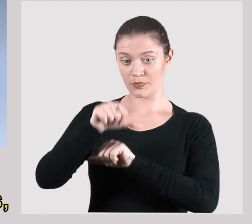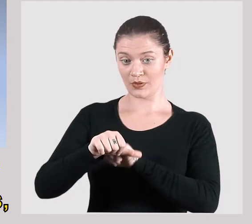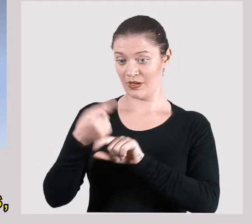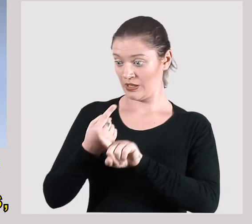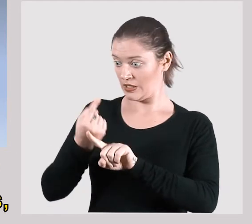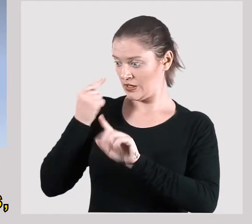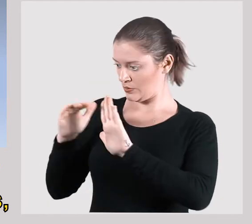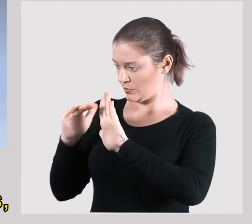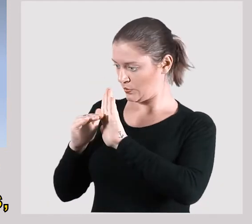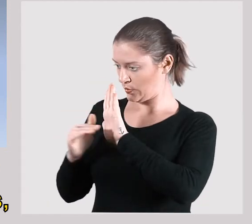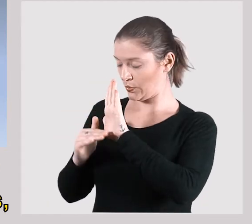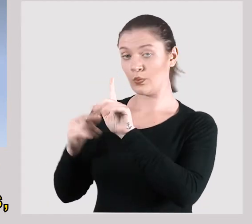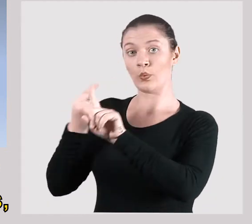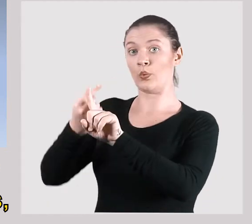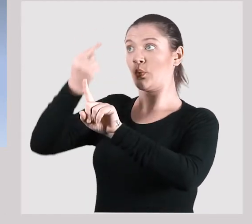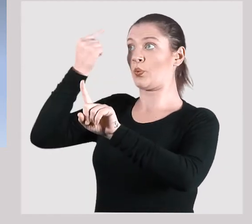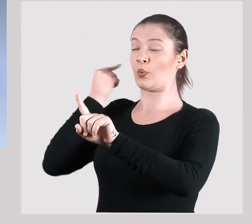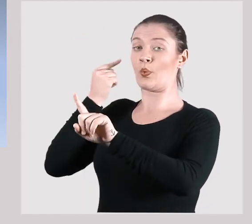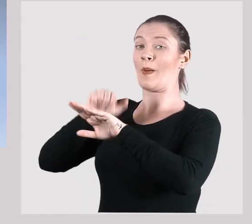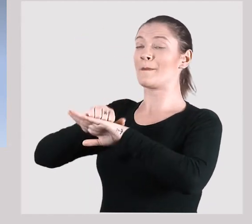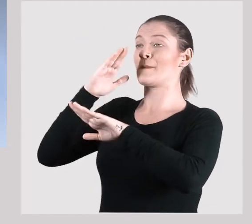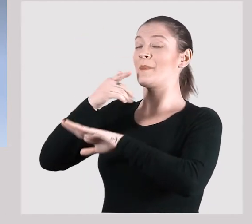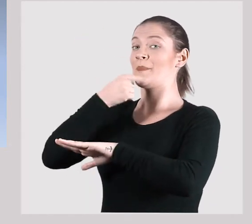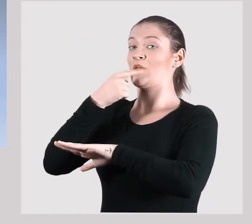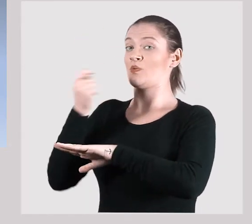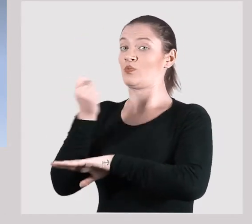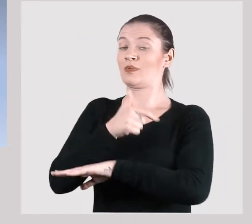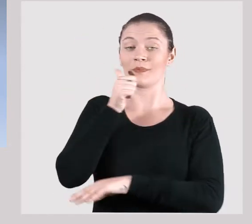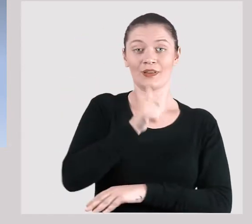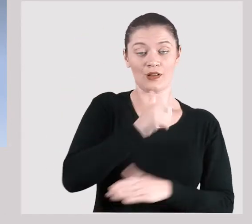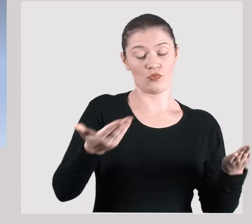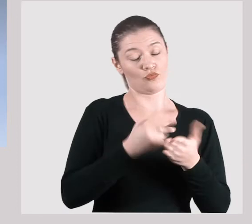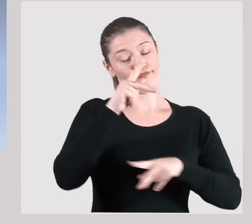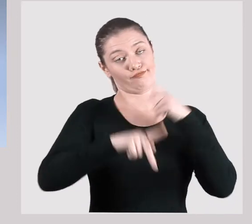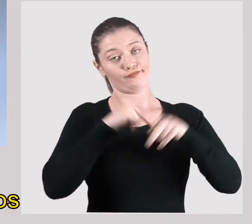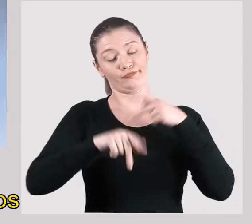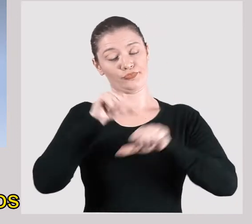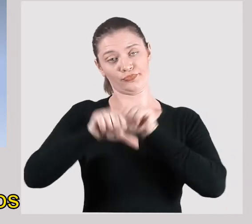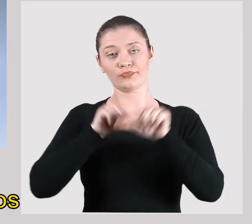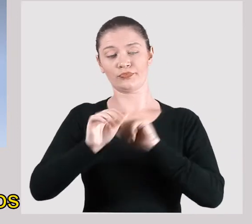população antiga, que era mais meninos que meninas, a população já é outra. Então,